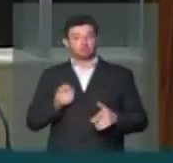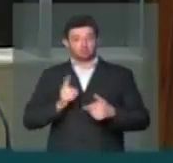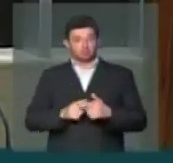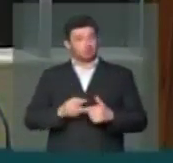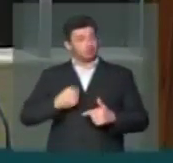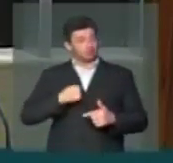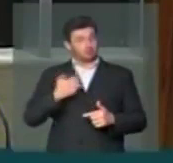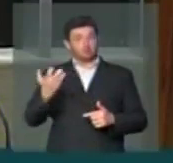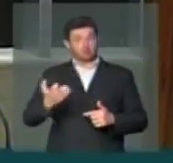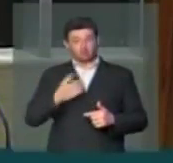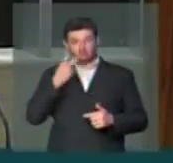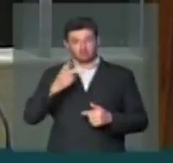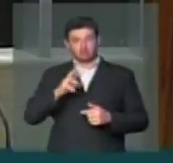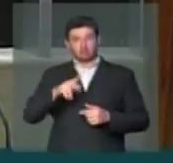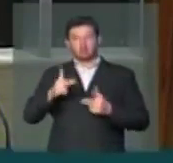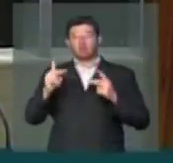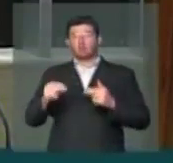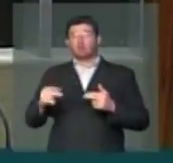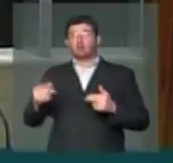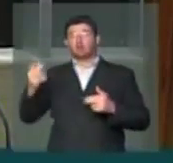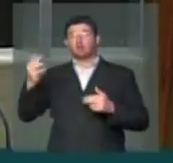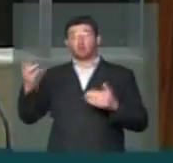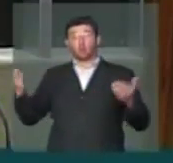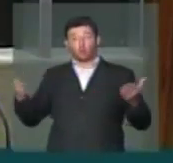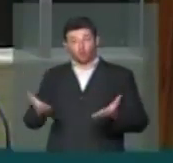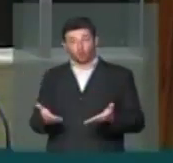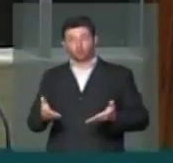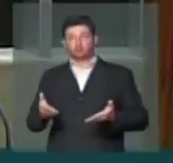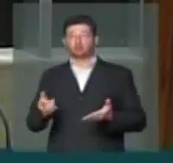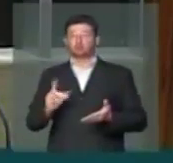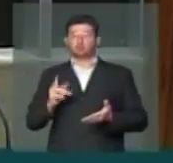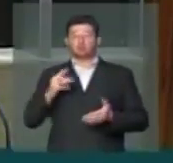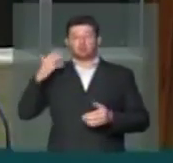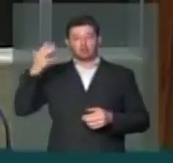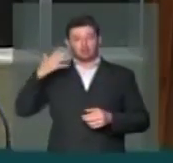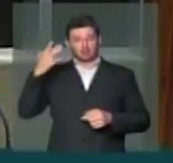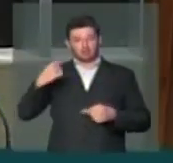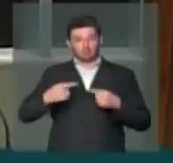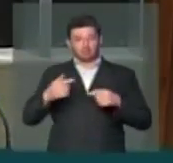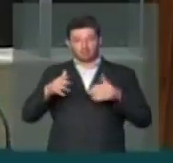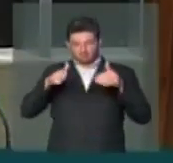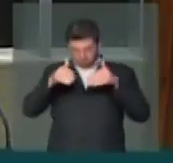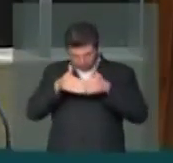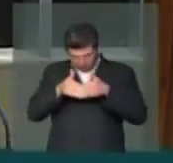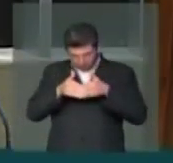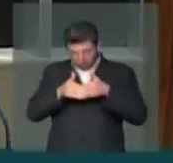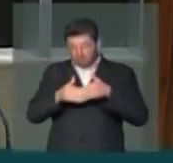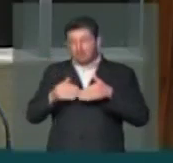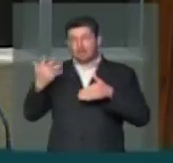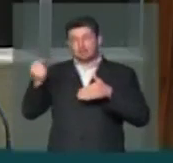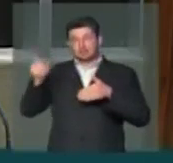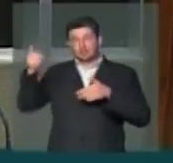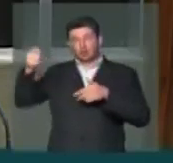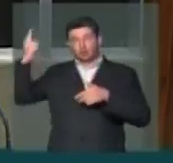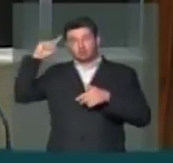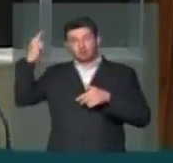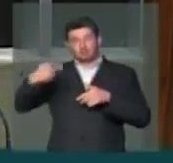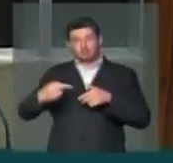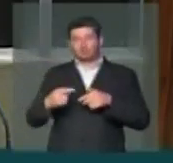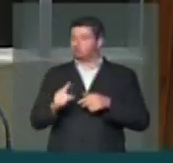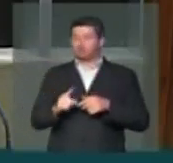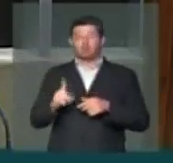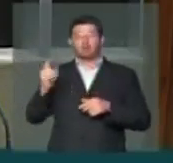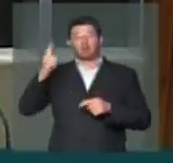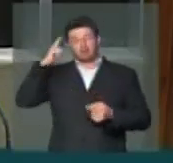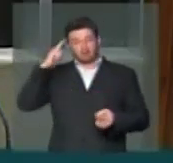colocar, não como é do tempo agora, a política subjugada à economia, mas sim colocar